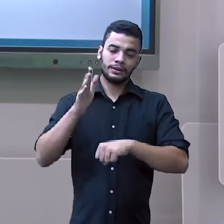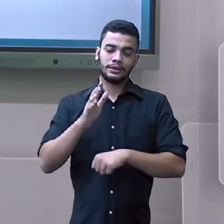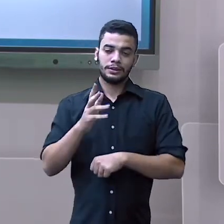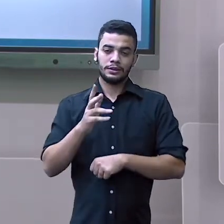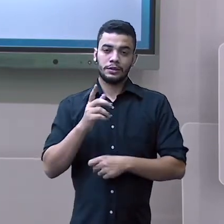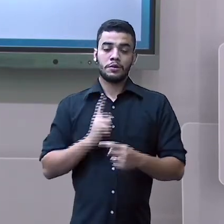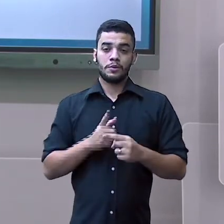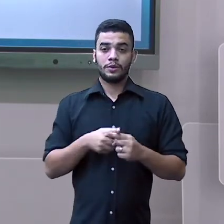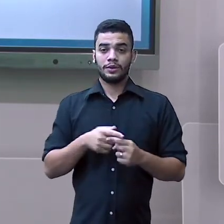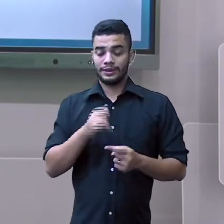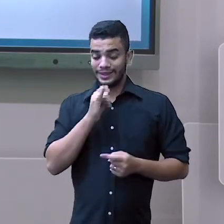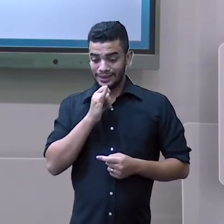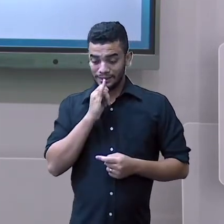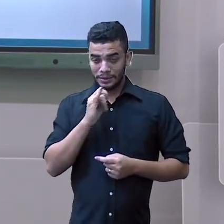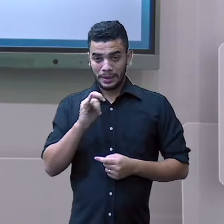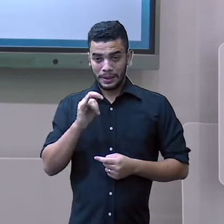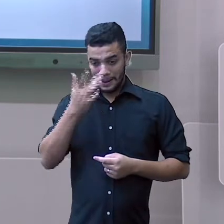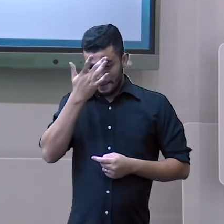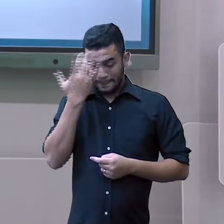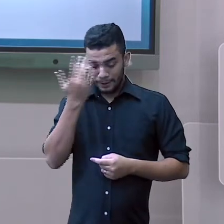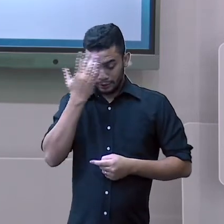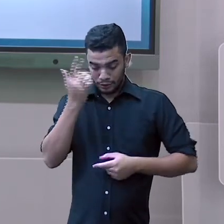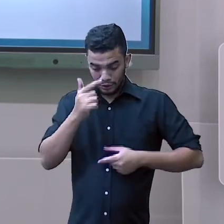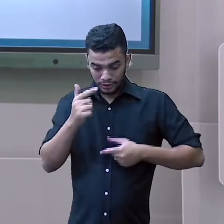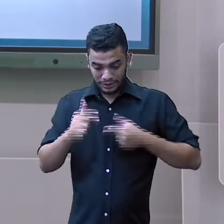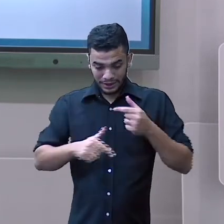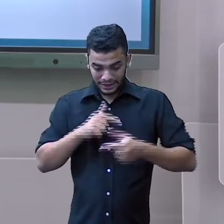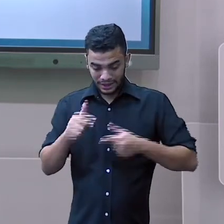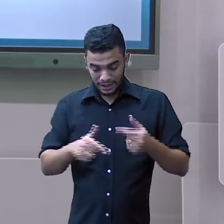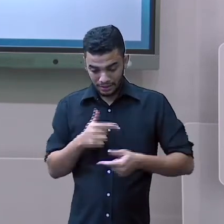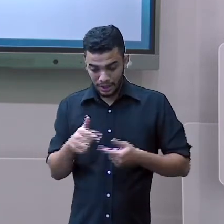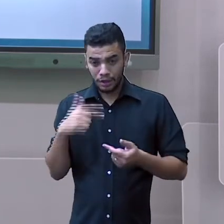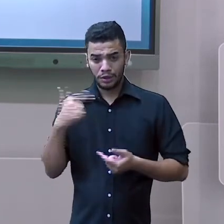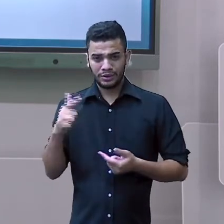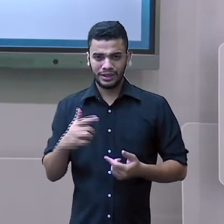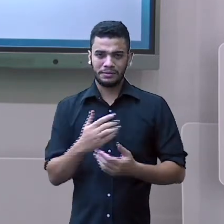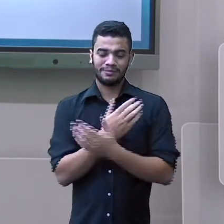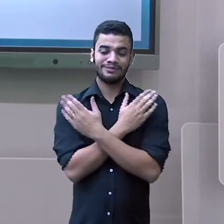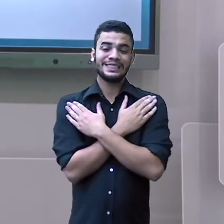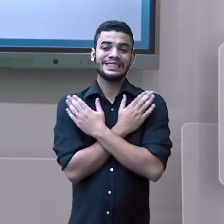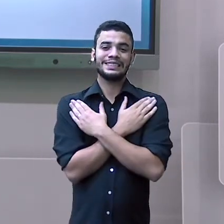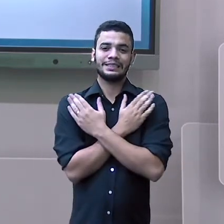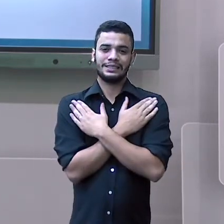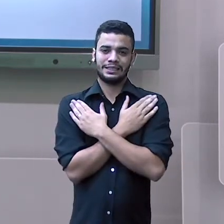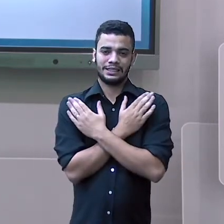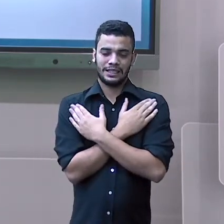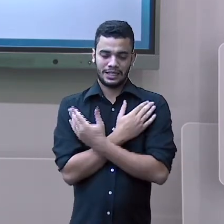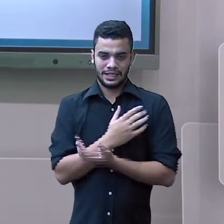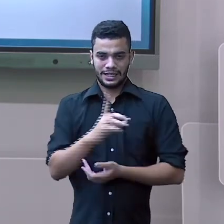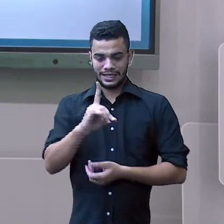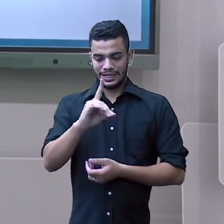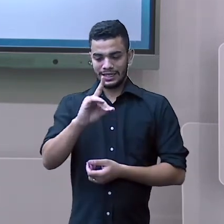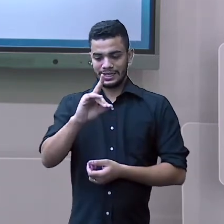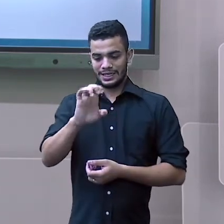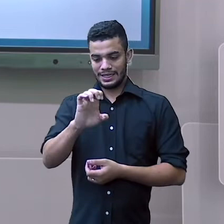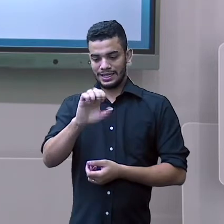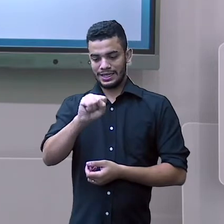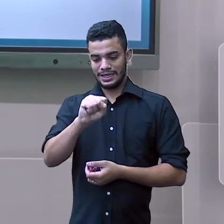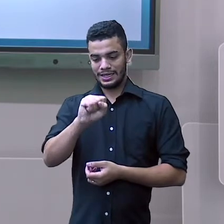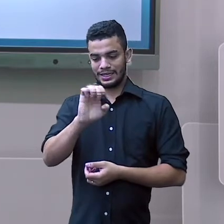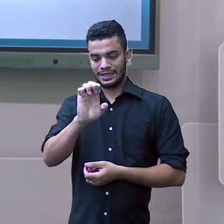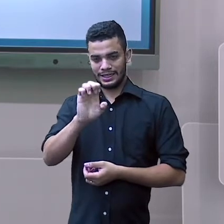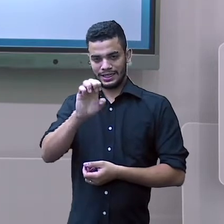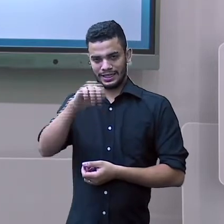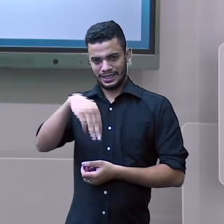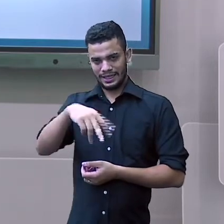aumentaram. Então, o que as pessoas procuram? Um trabalho informal. O que é esse trabalho informal? Ele vai receber